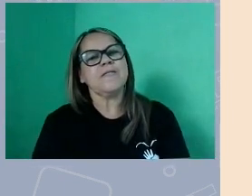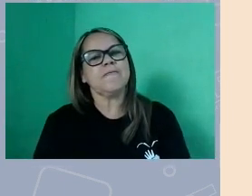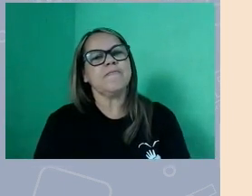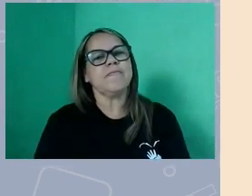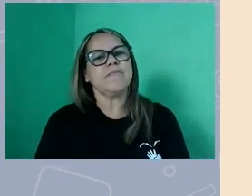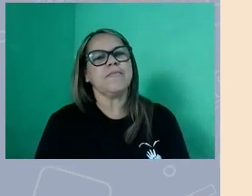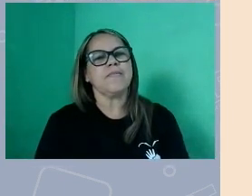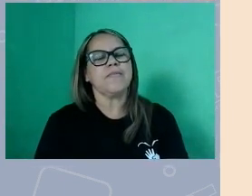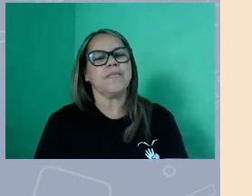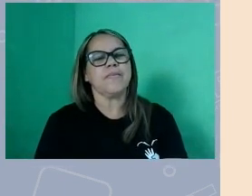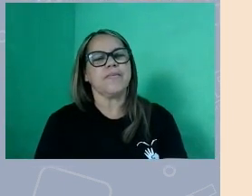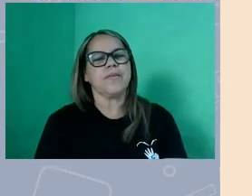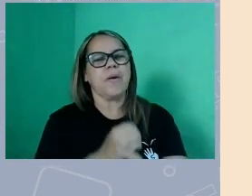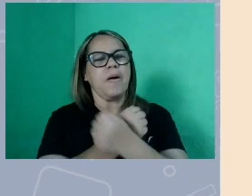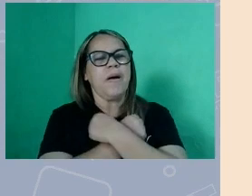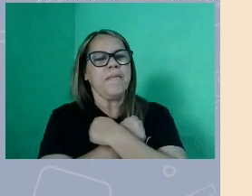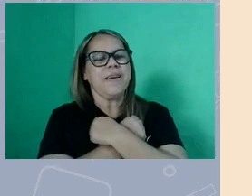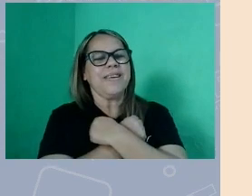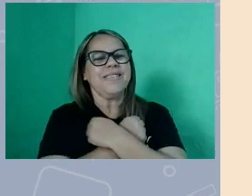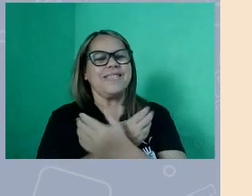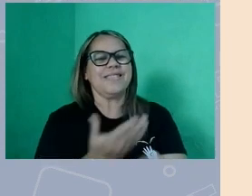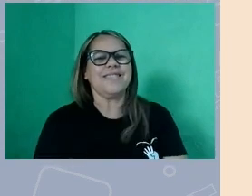um abraço enfim